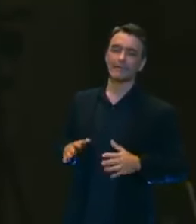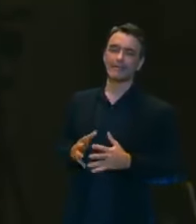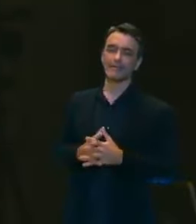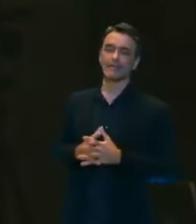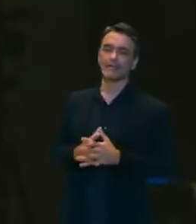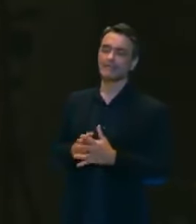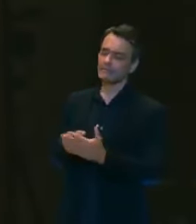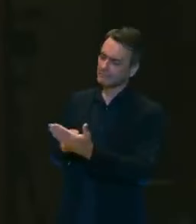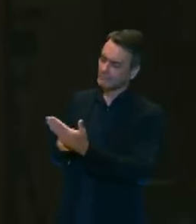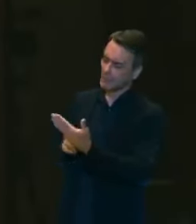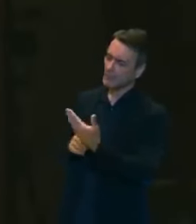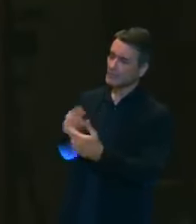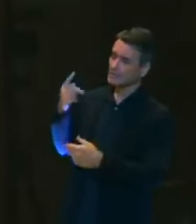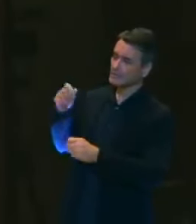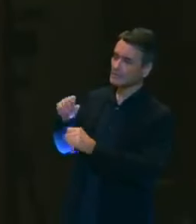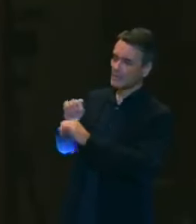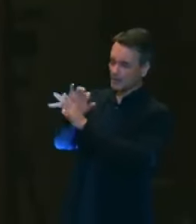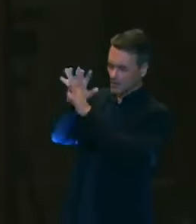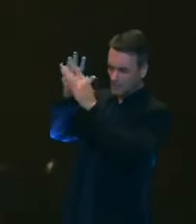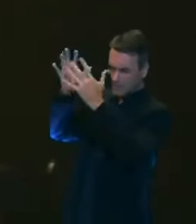Ele revela a sua glória.